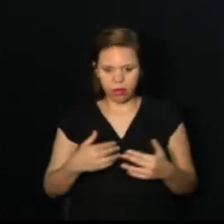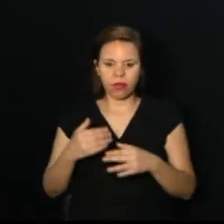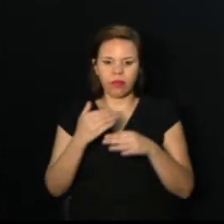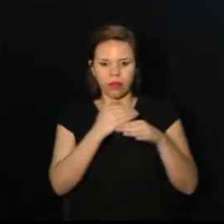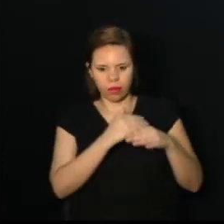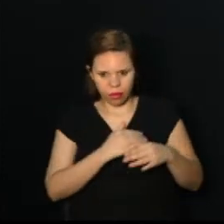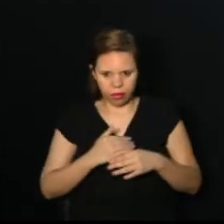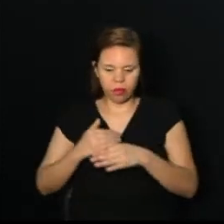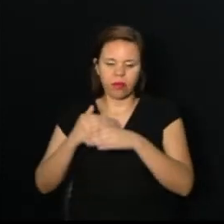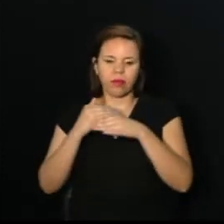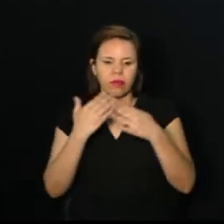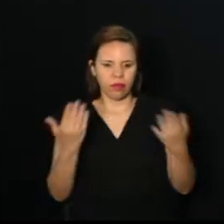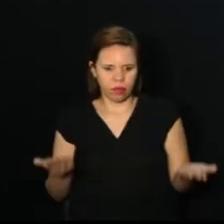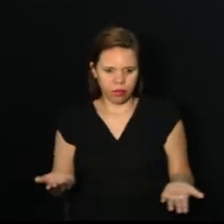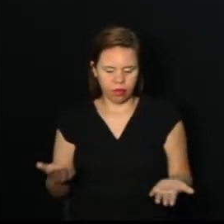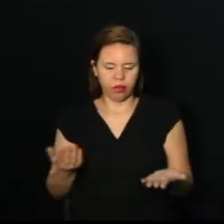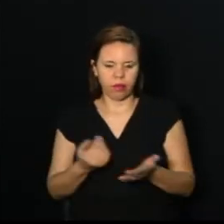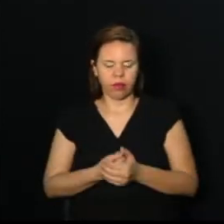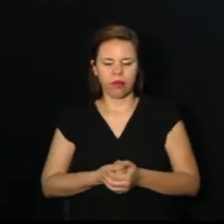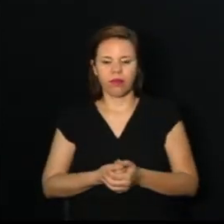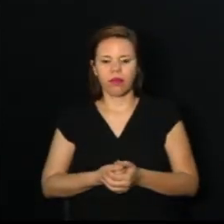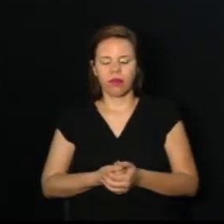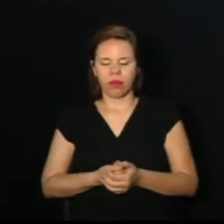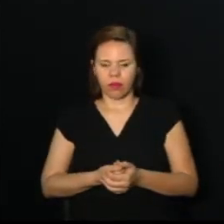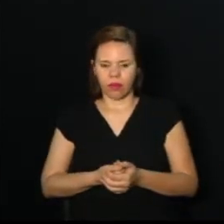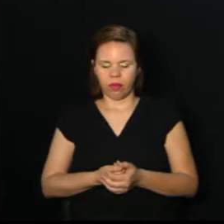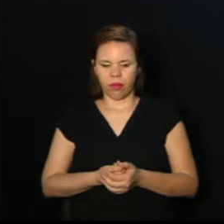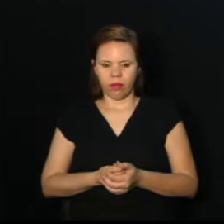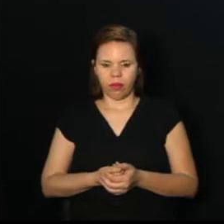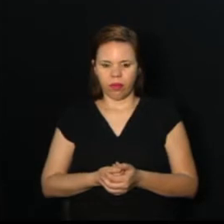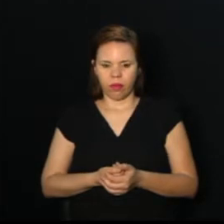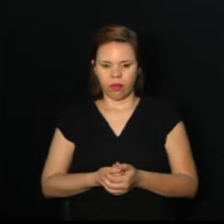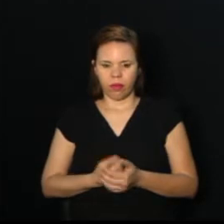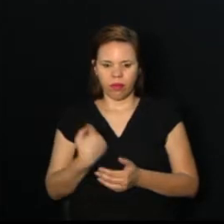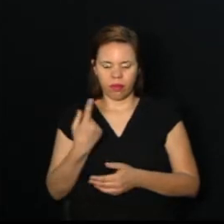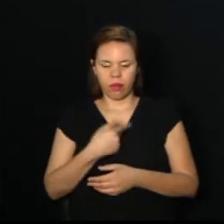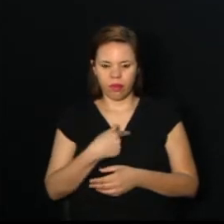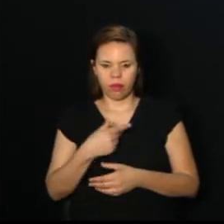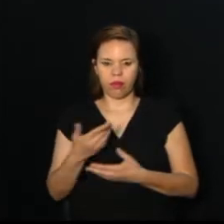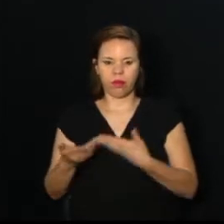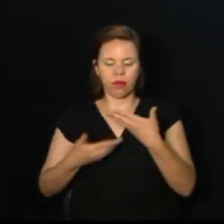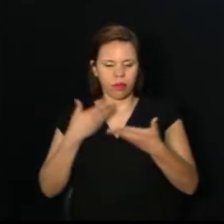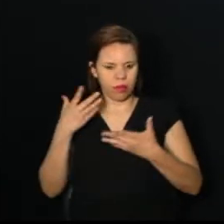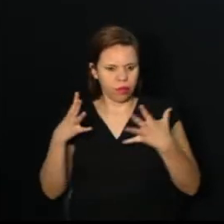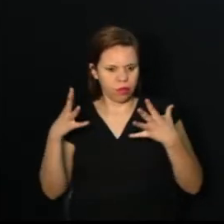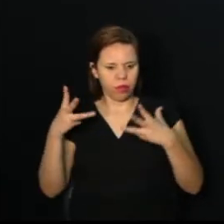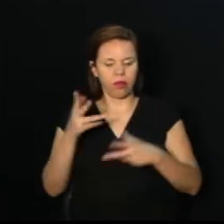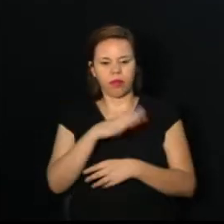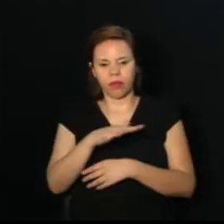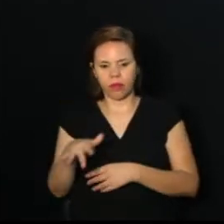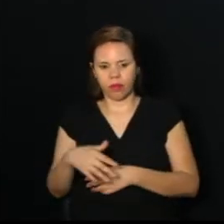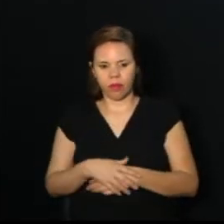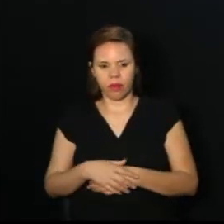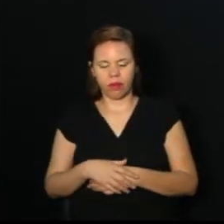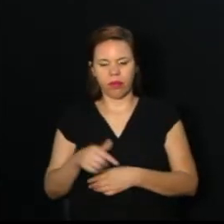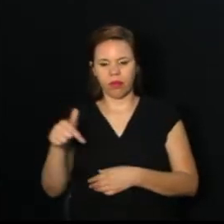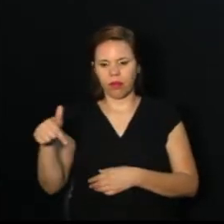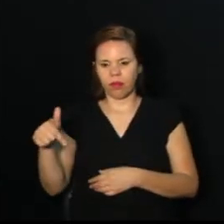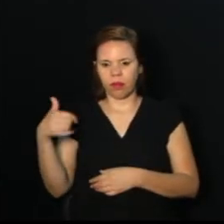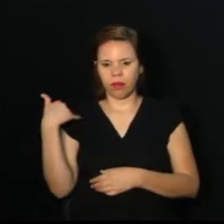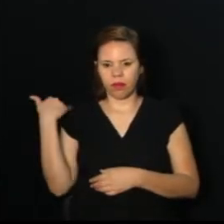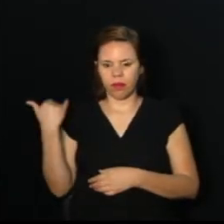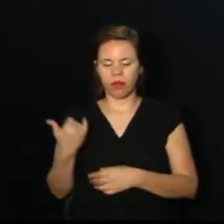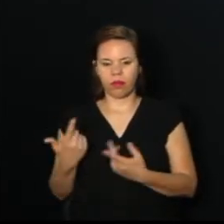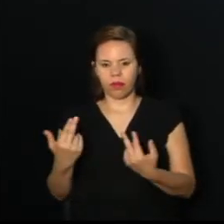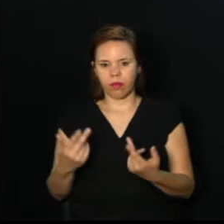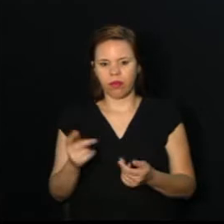como se fossem, né? Nós tratamos todas as crianças de 7 anos